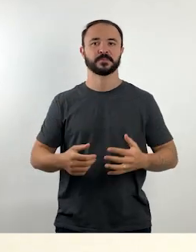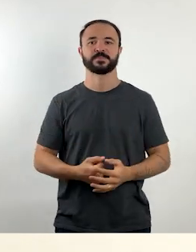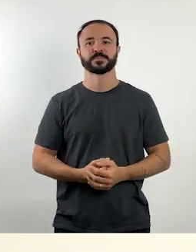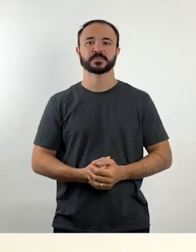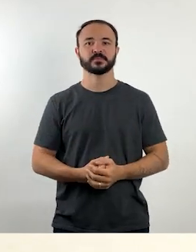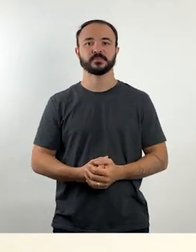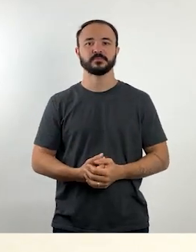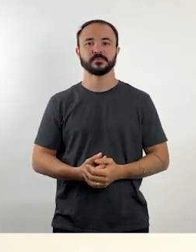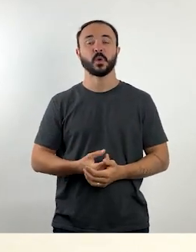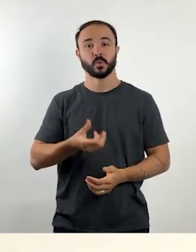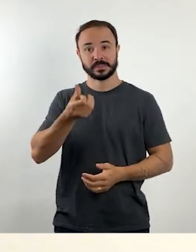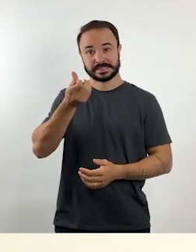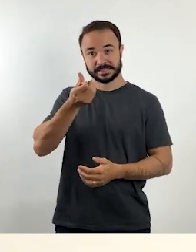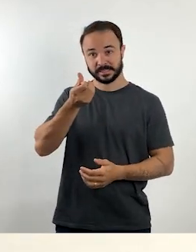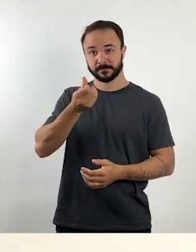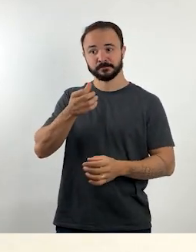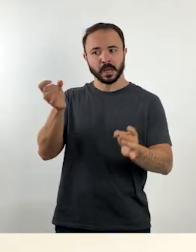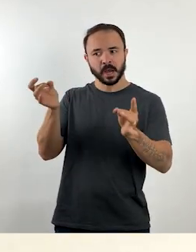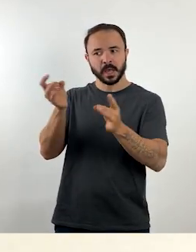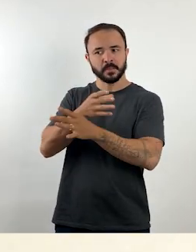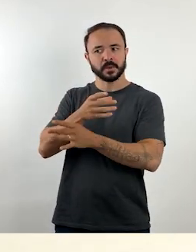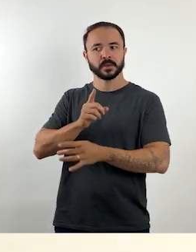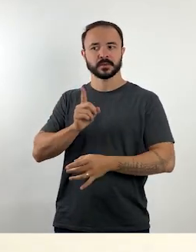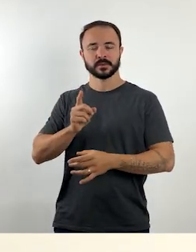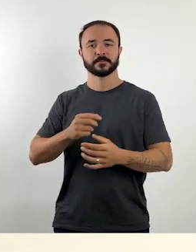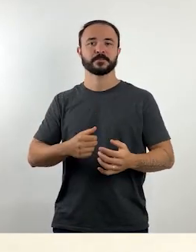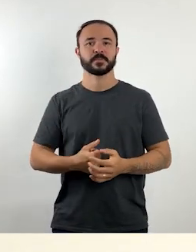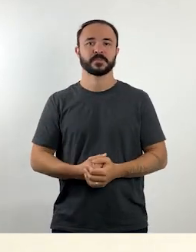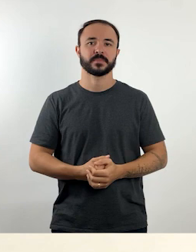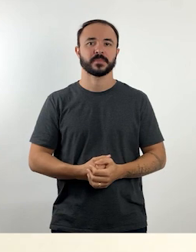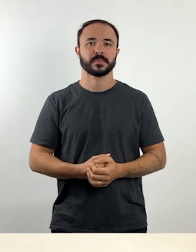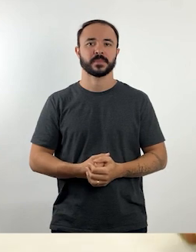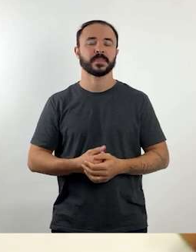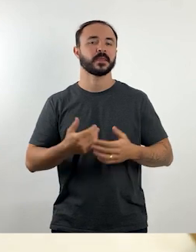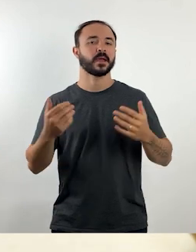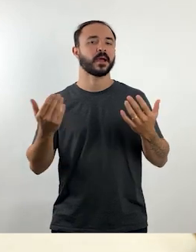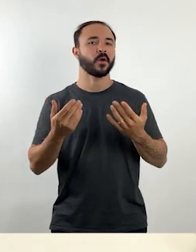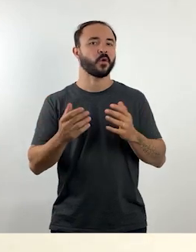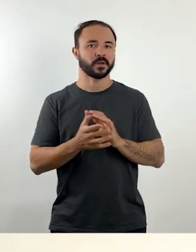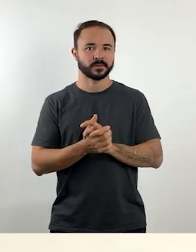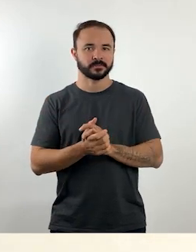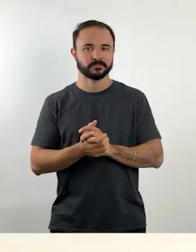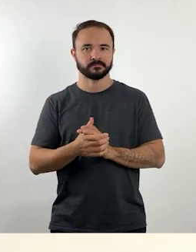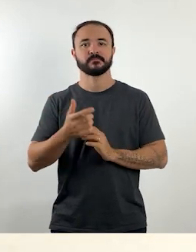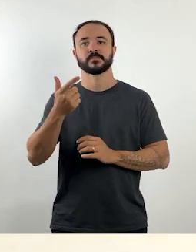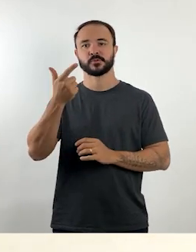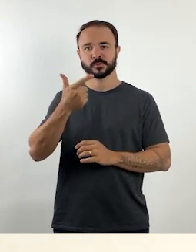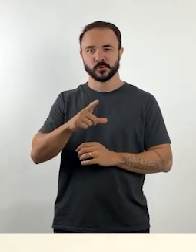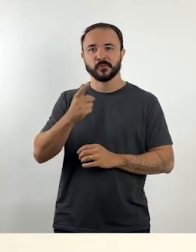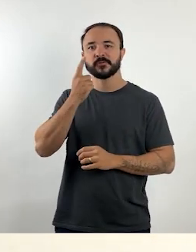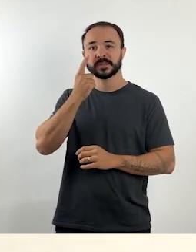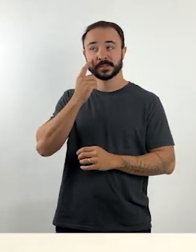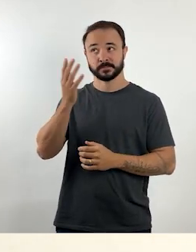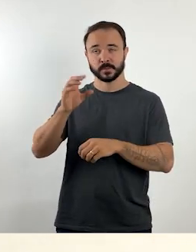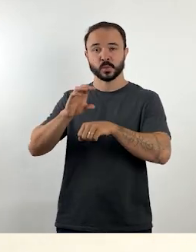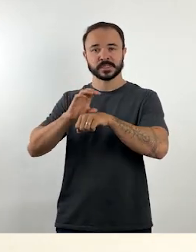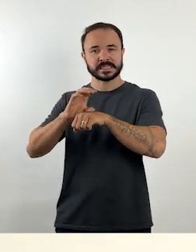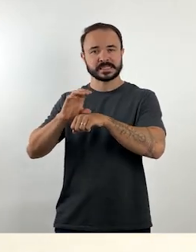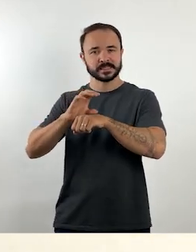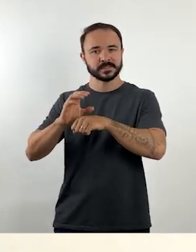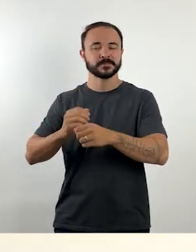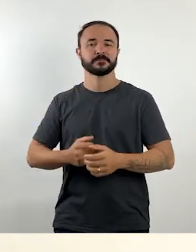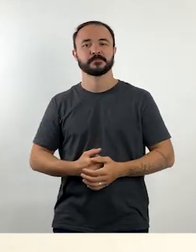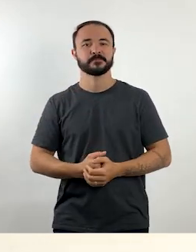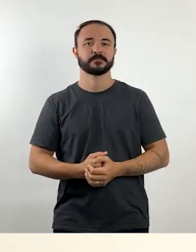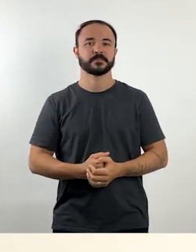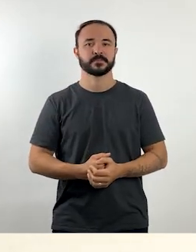Para finalizar o meu passo 6, eu coloco mais um pinozinho aqui cinza.